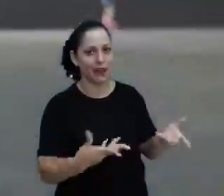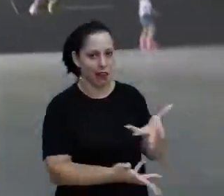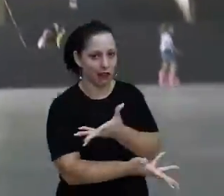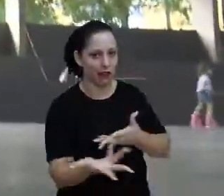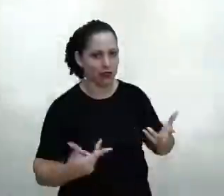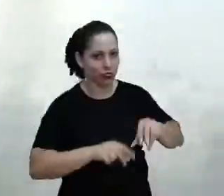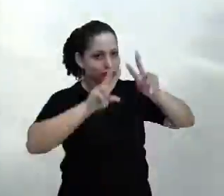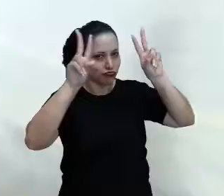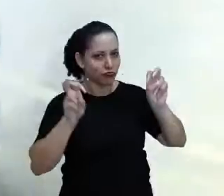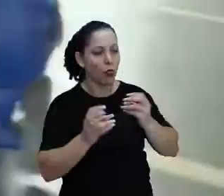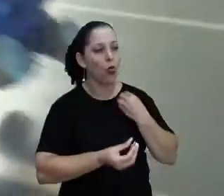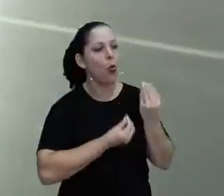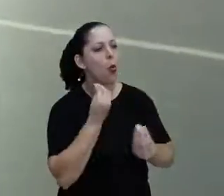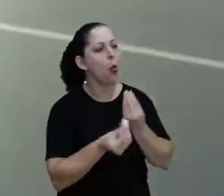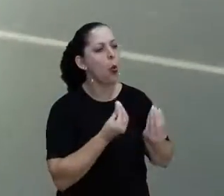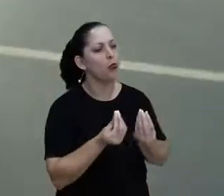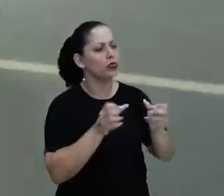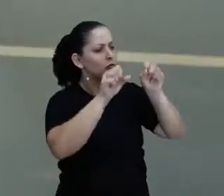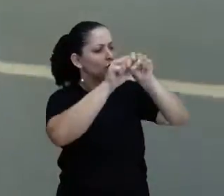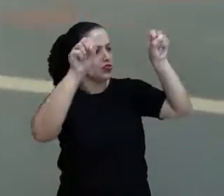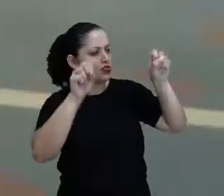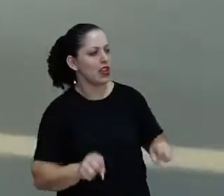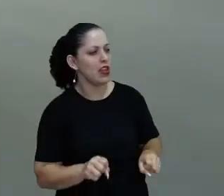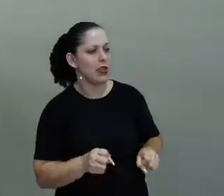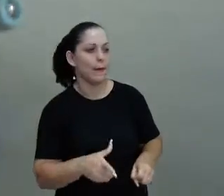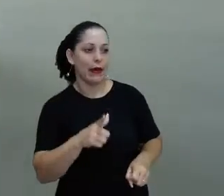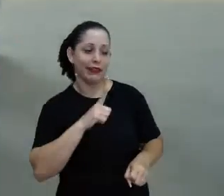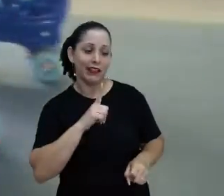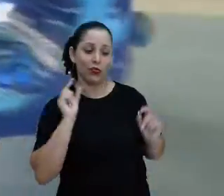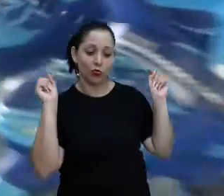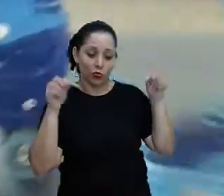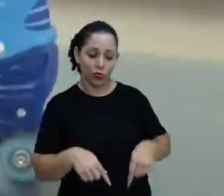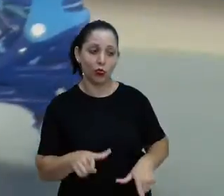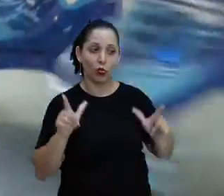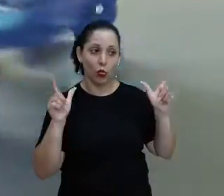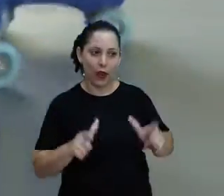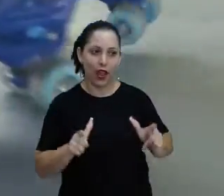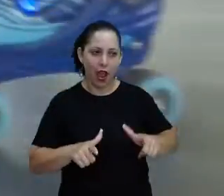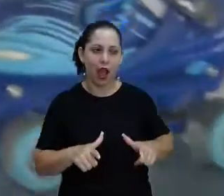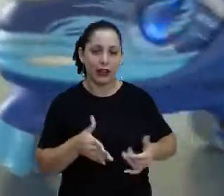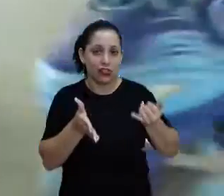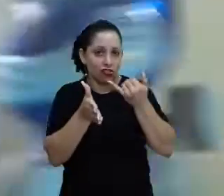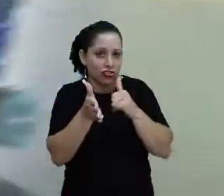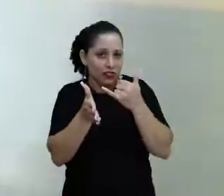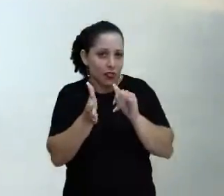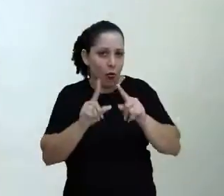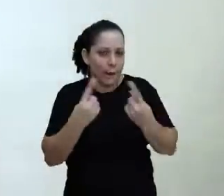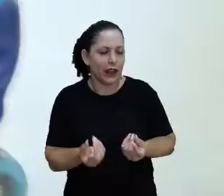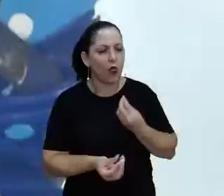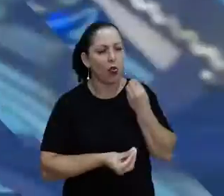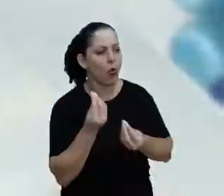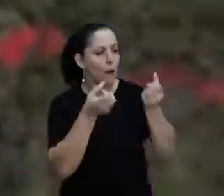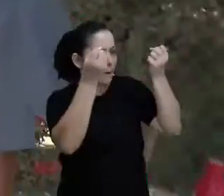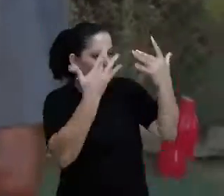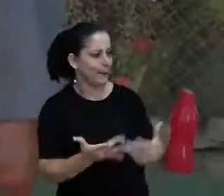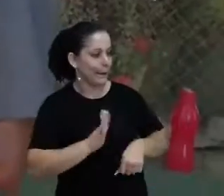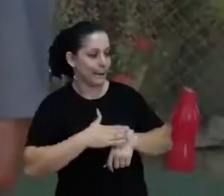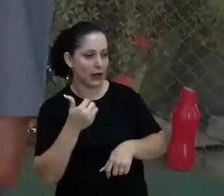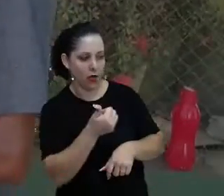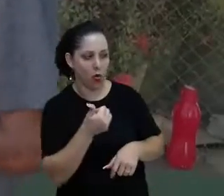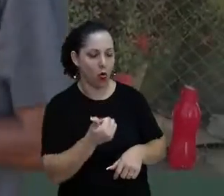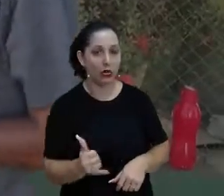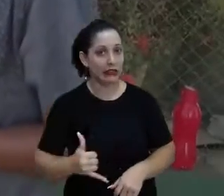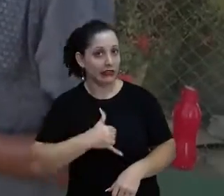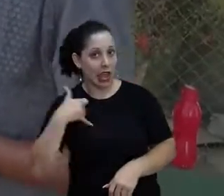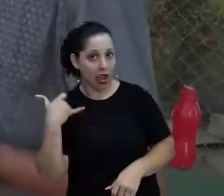Como é que é o sistema burocrático? O senhor falou que tem um local aqui que sobe e faz a inscrição, né? Mas o senhor podia explicar melhor como é que funciona? Qual a